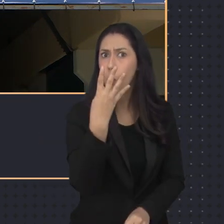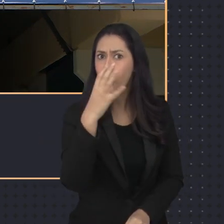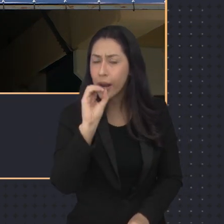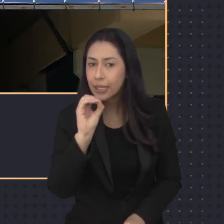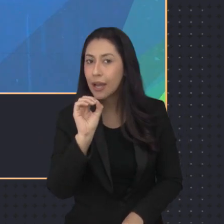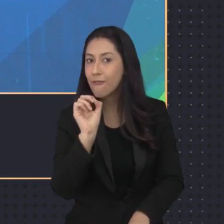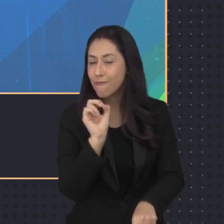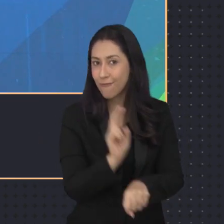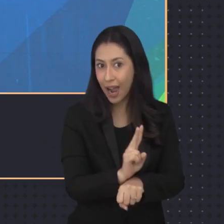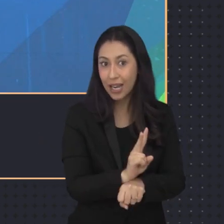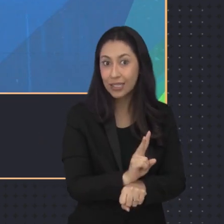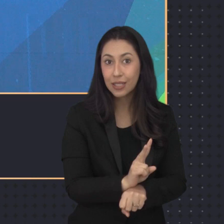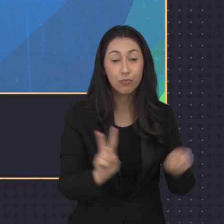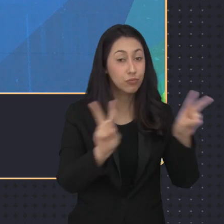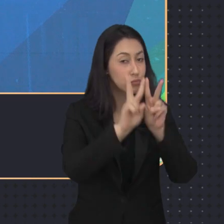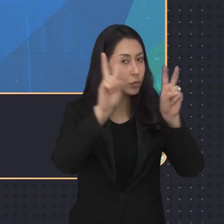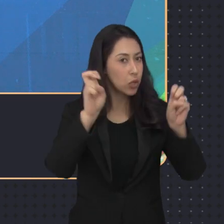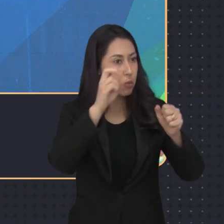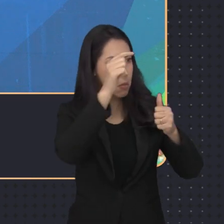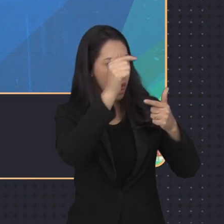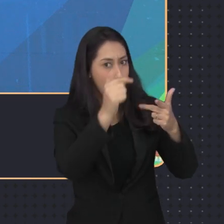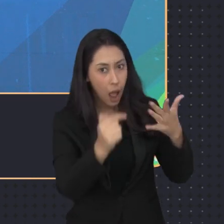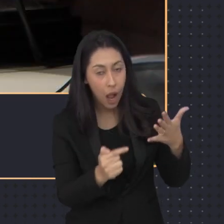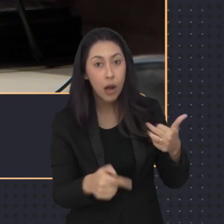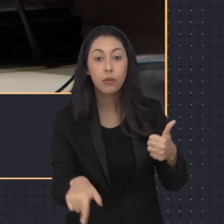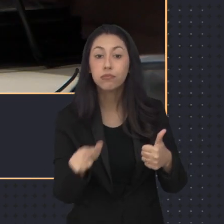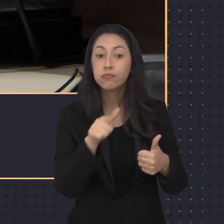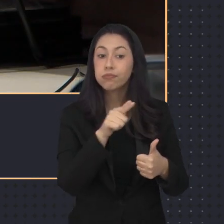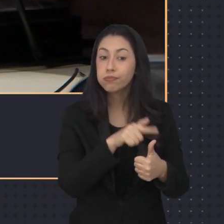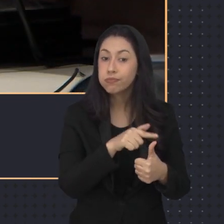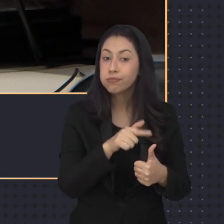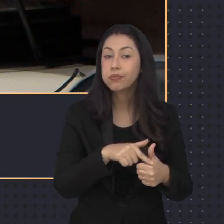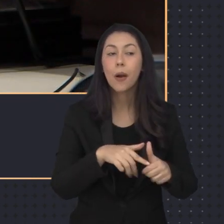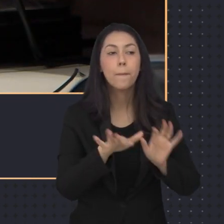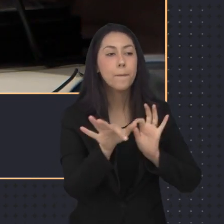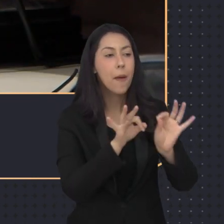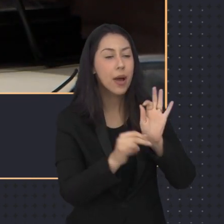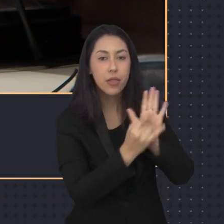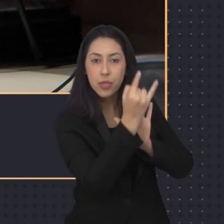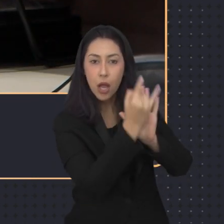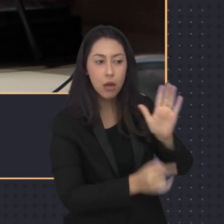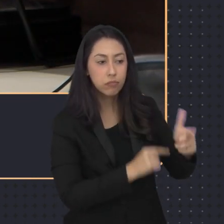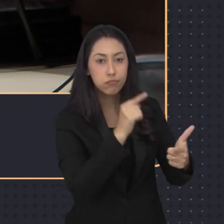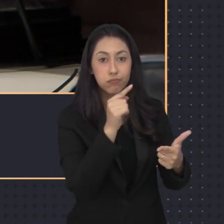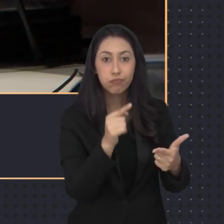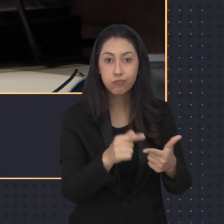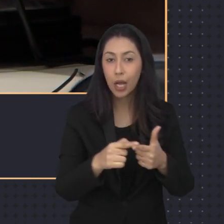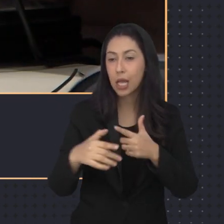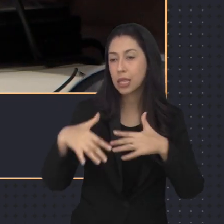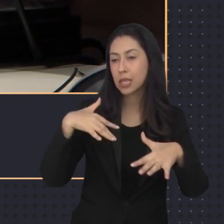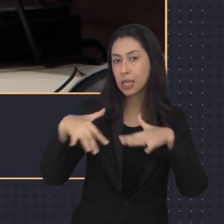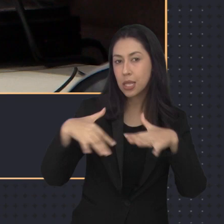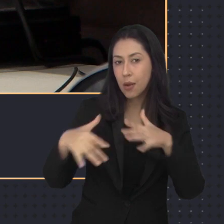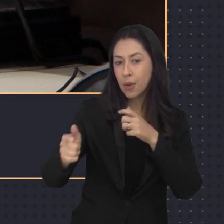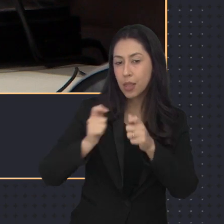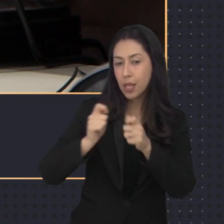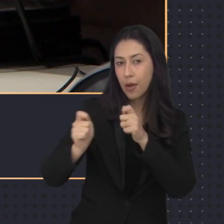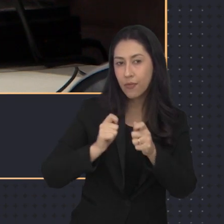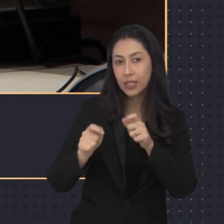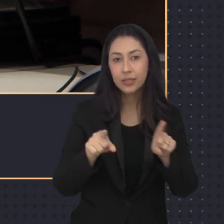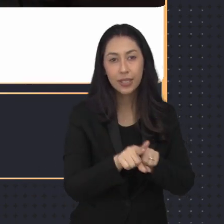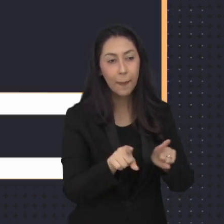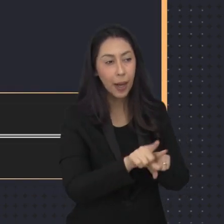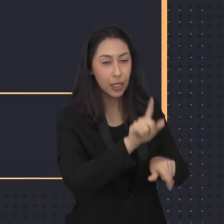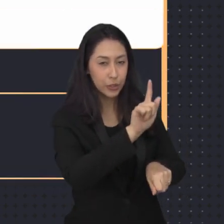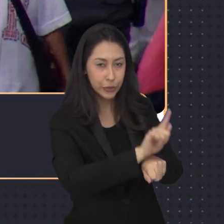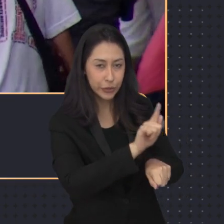por ciclo. Entre os temas abordados no programa estão formação curricular, dinâmica de entrevistas, inovação e ferramentas